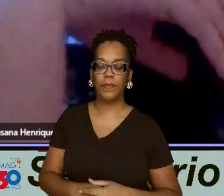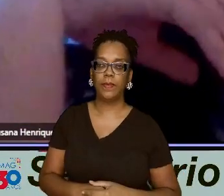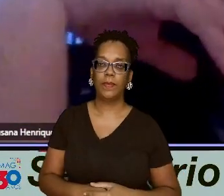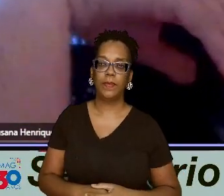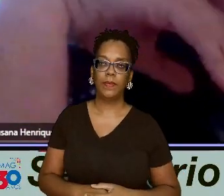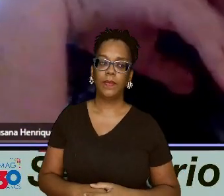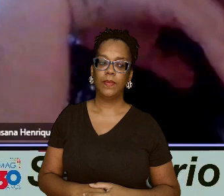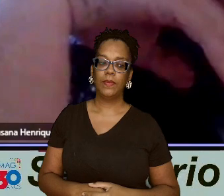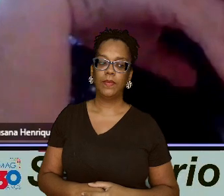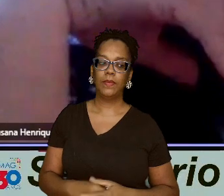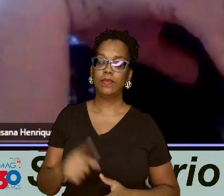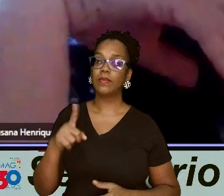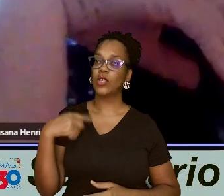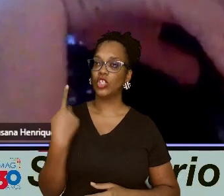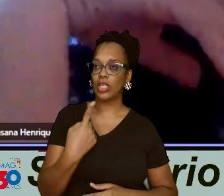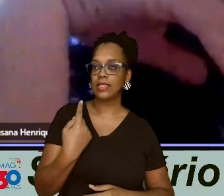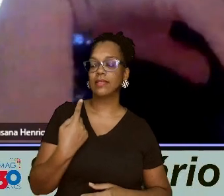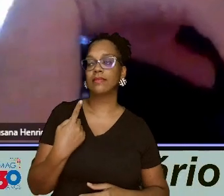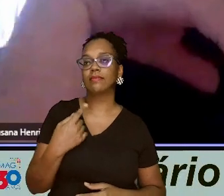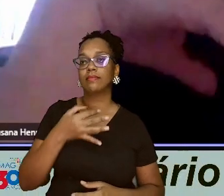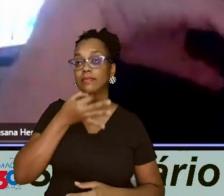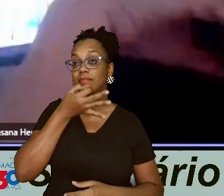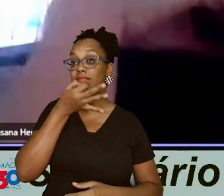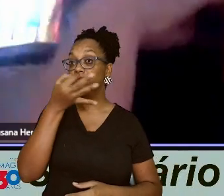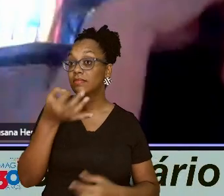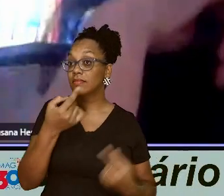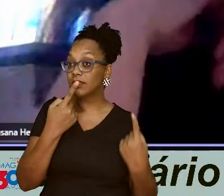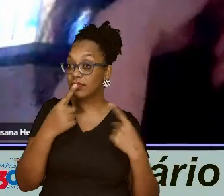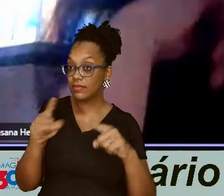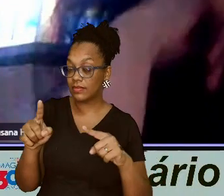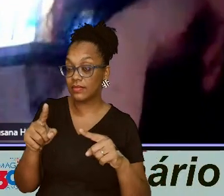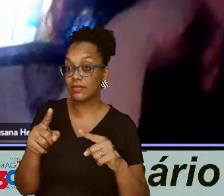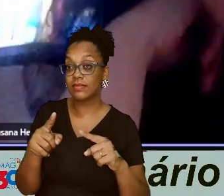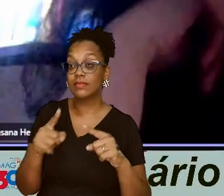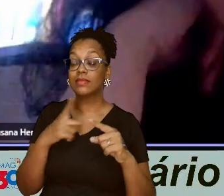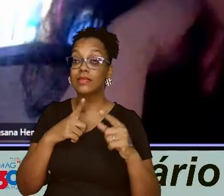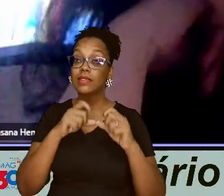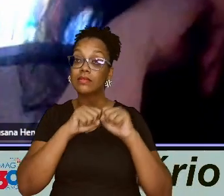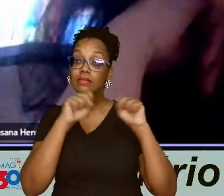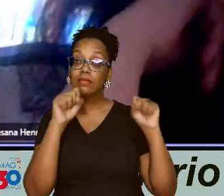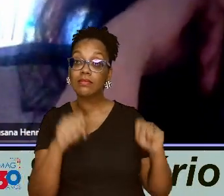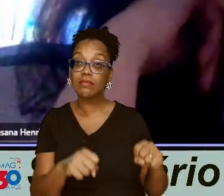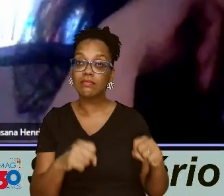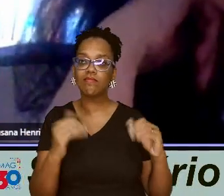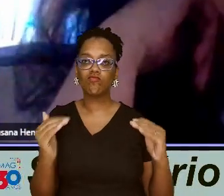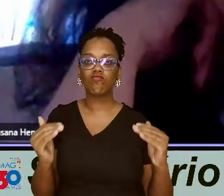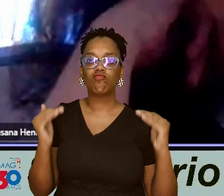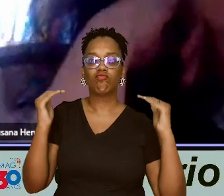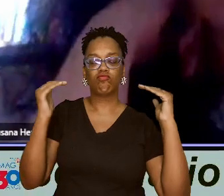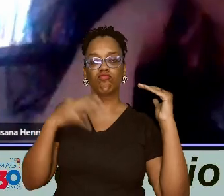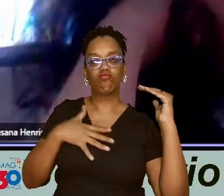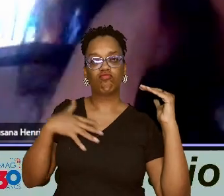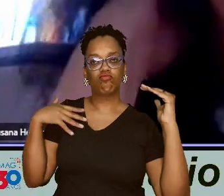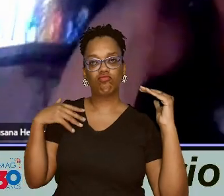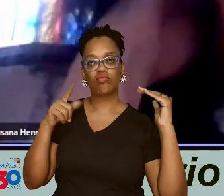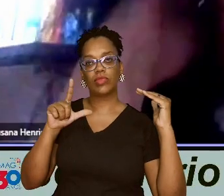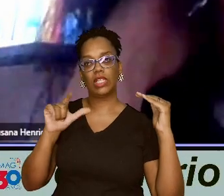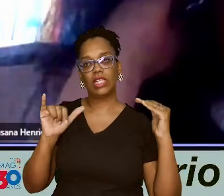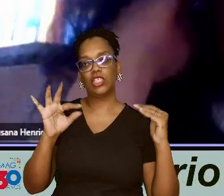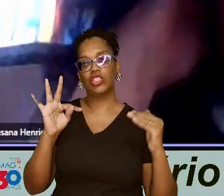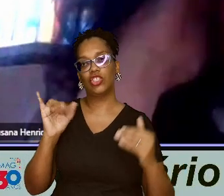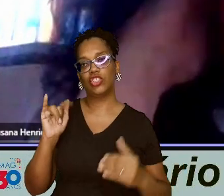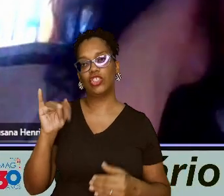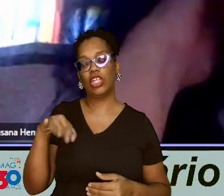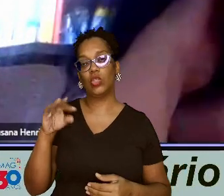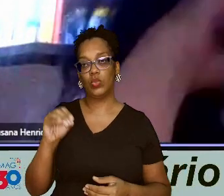de a gente faz uma crítica de que esses mecanismos, de alguma forma, privilegiam os grandes litigantes. O trabalho do doutorado da Cecília que eu me referi